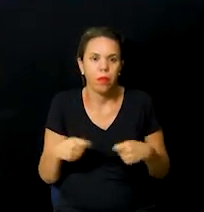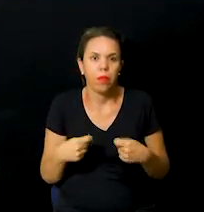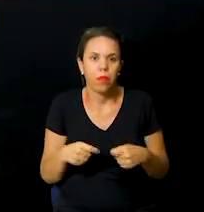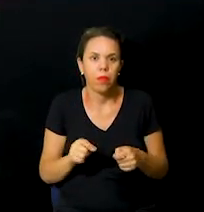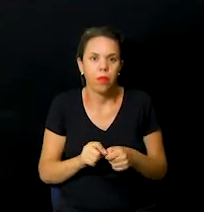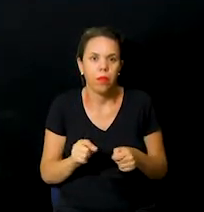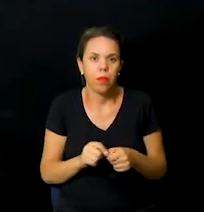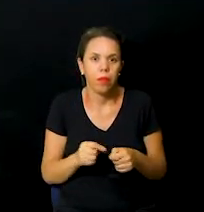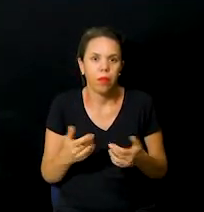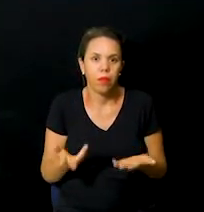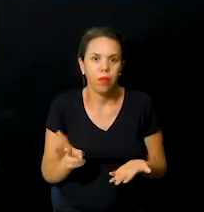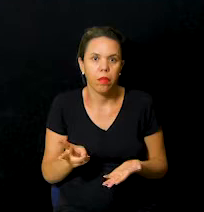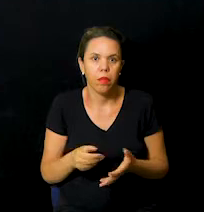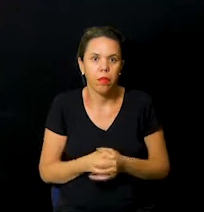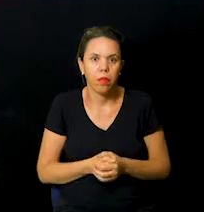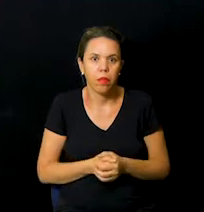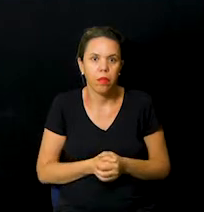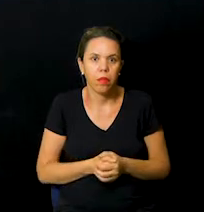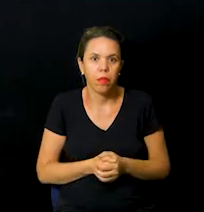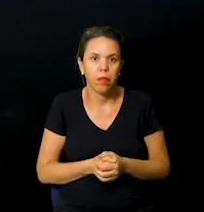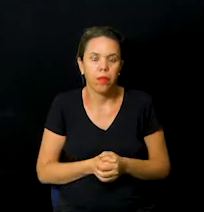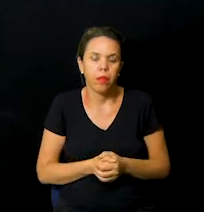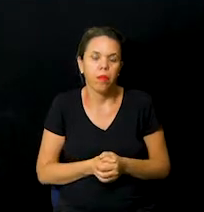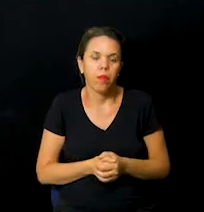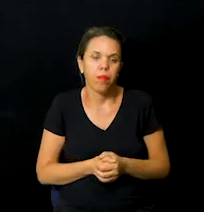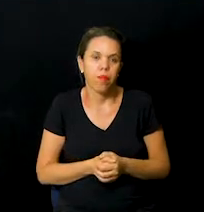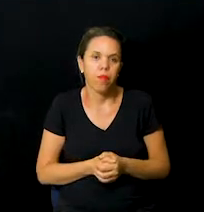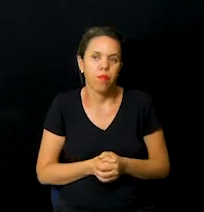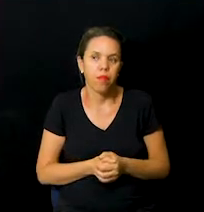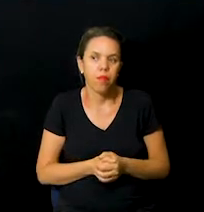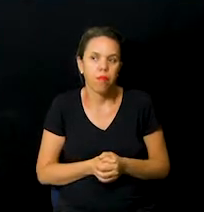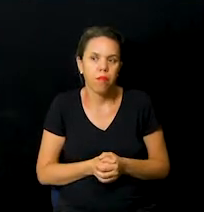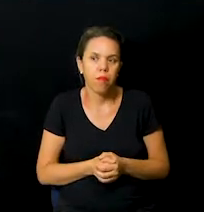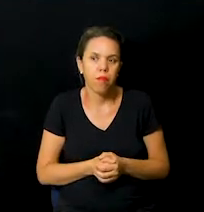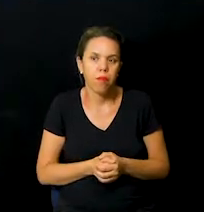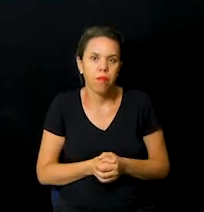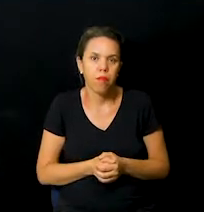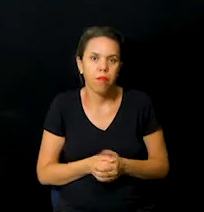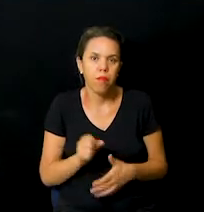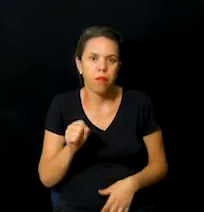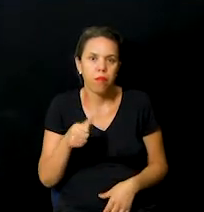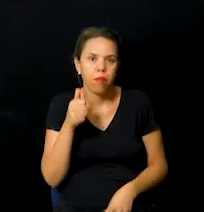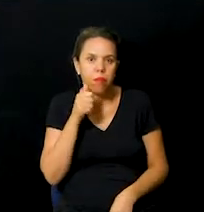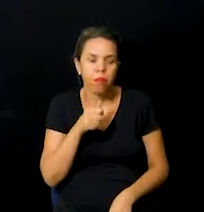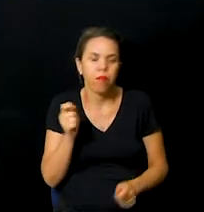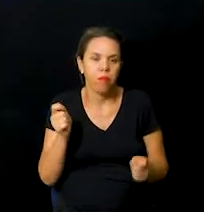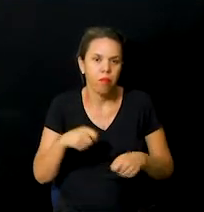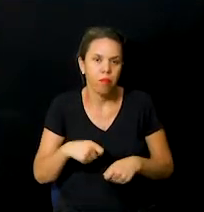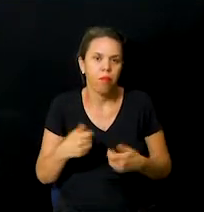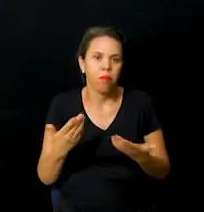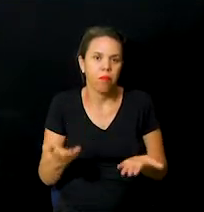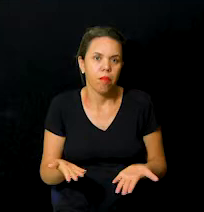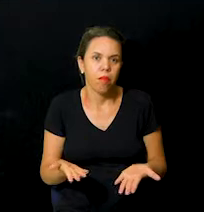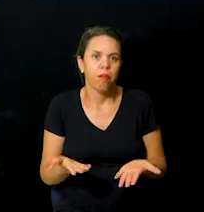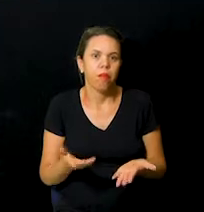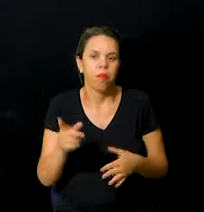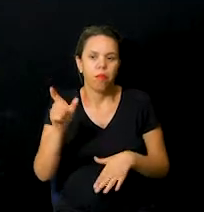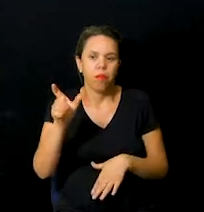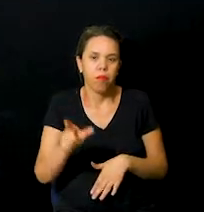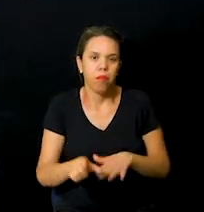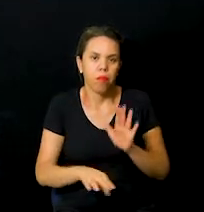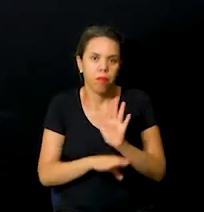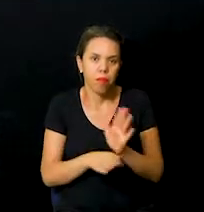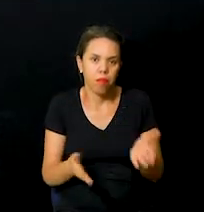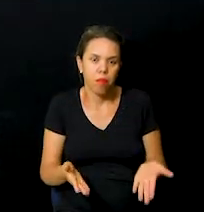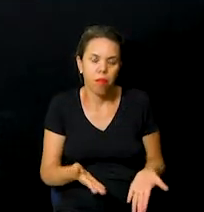alguém que precisa daquilo que ela faz. Sempre, sempre. Essa é a realidade. E aí sim ela ter condição de